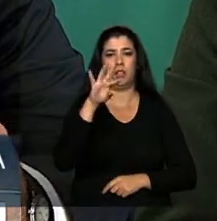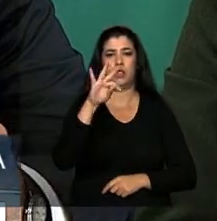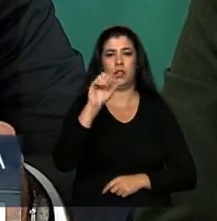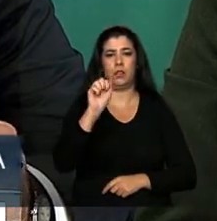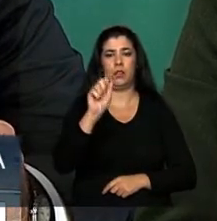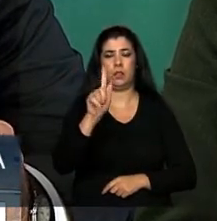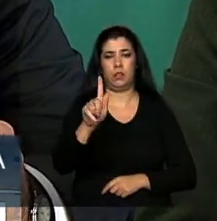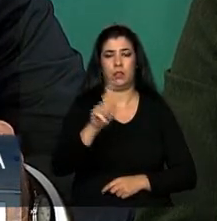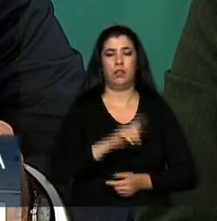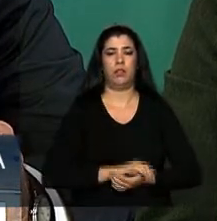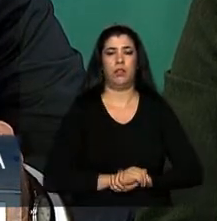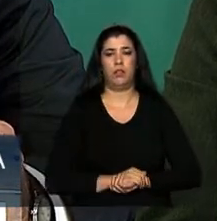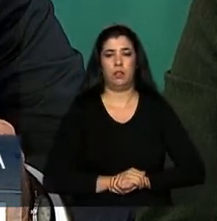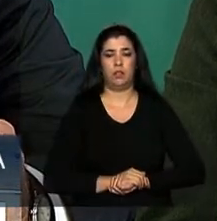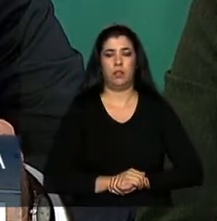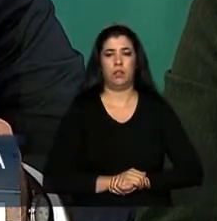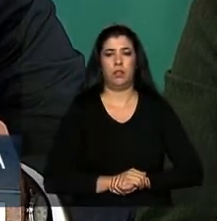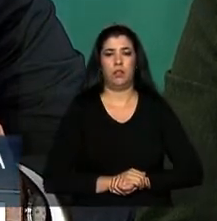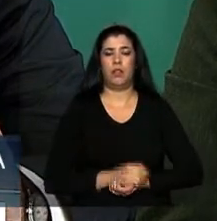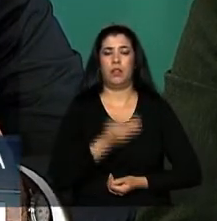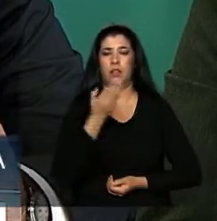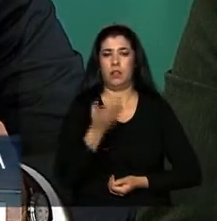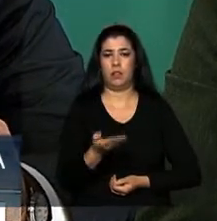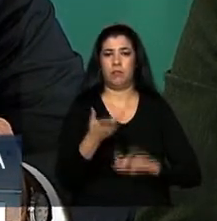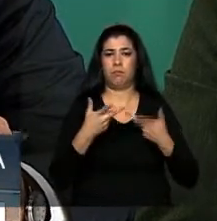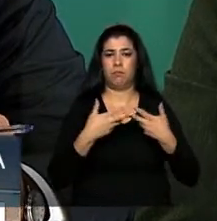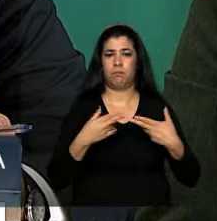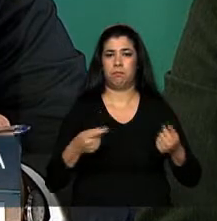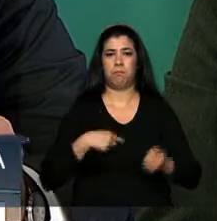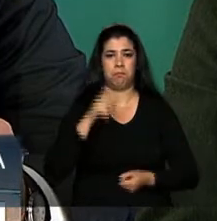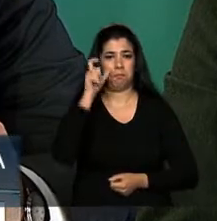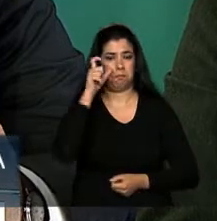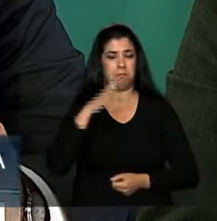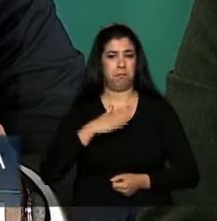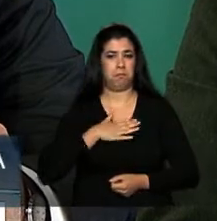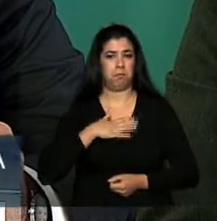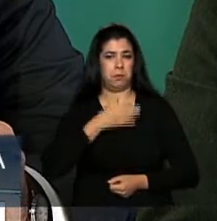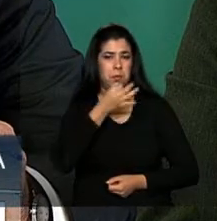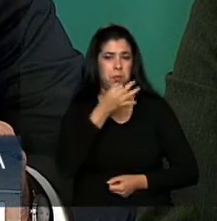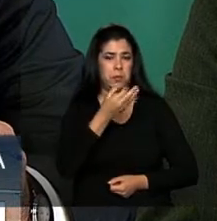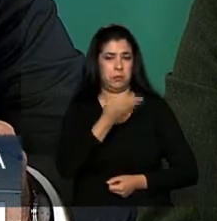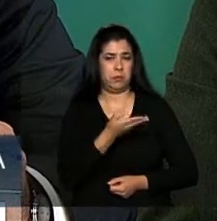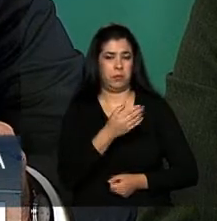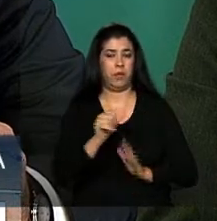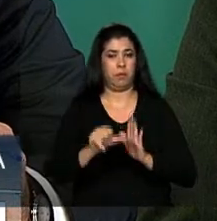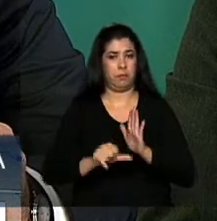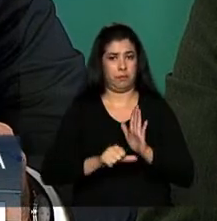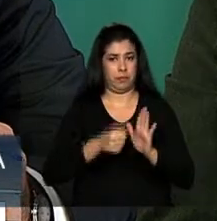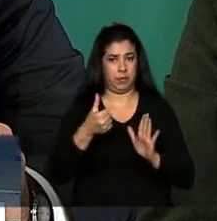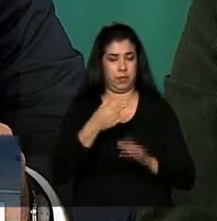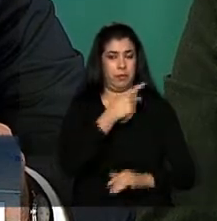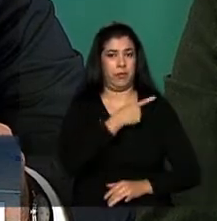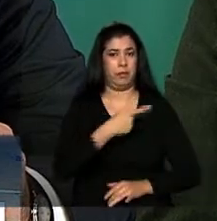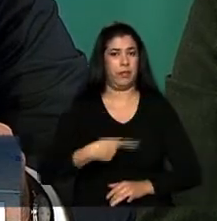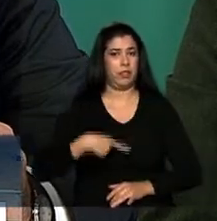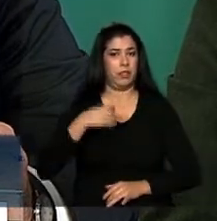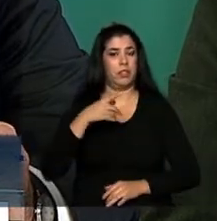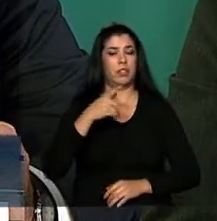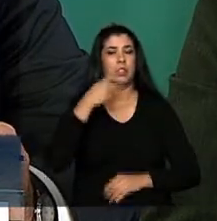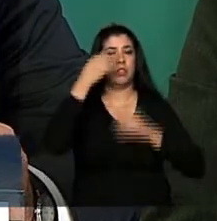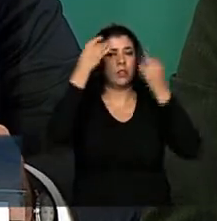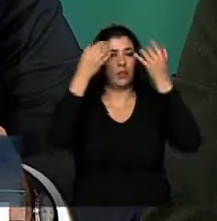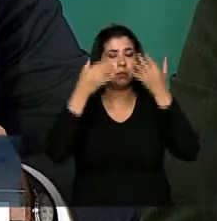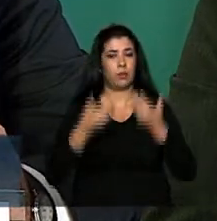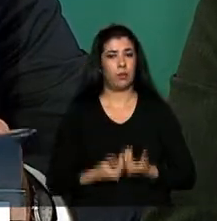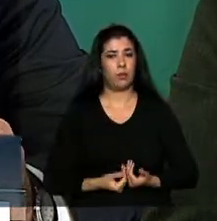da CONTAG, com um aspecto que me chamou a atenção. Primeiro, a presidenta deixou claro que é uma agenda de